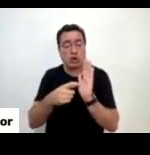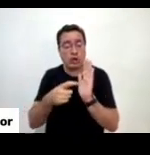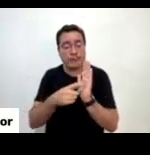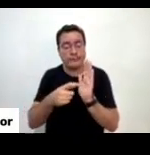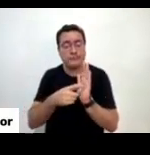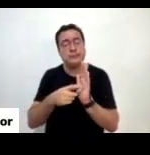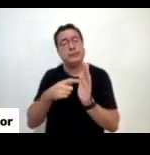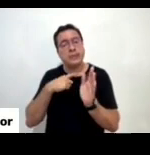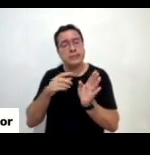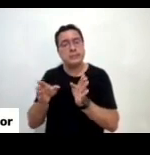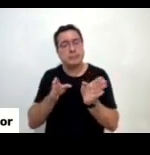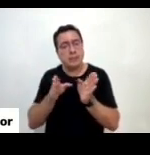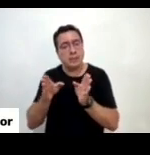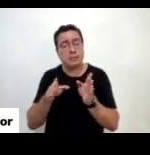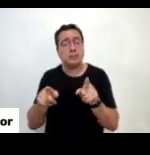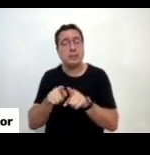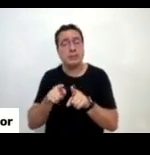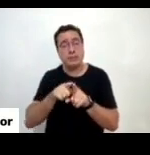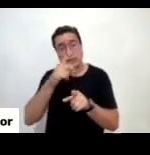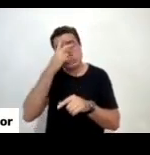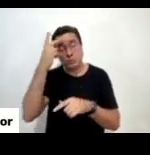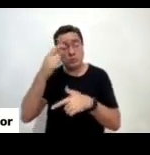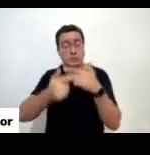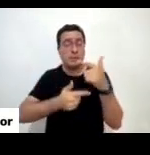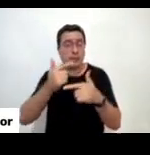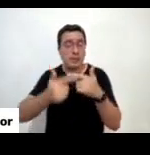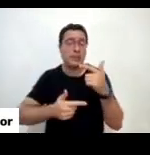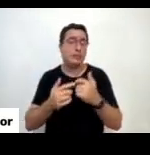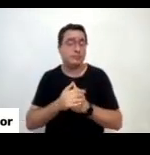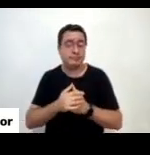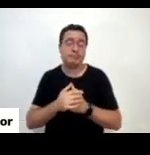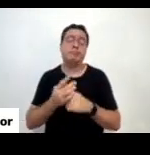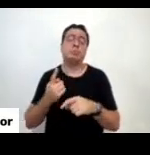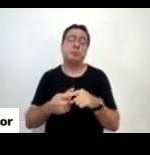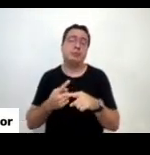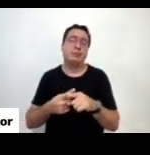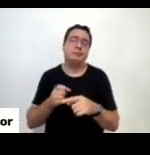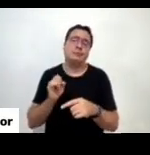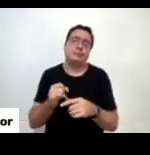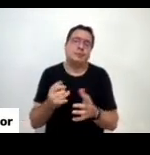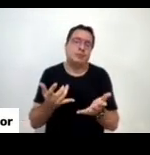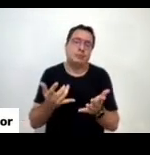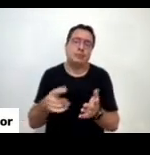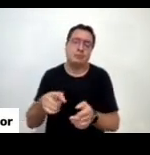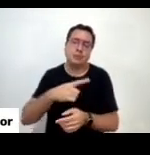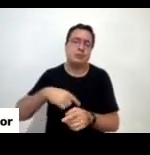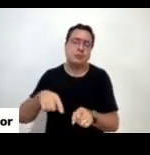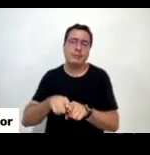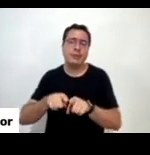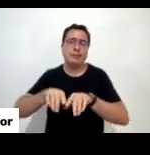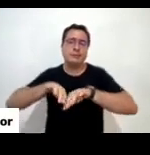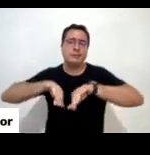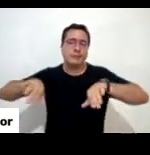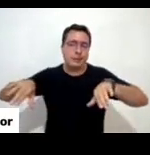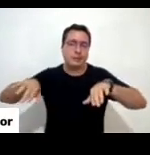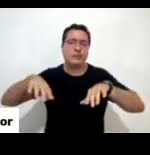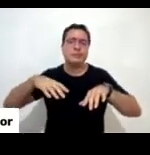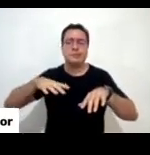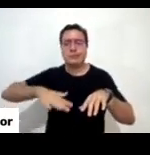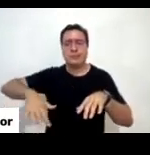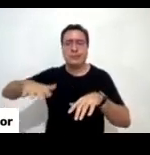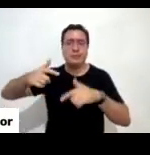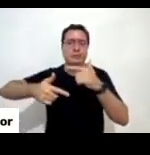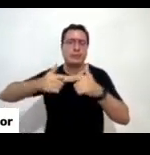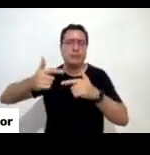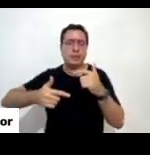sejam acessíveis também para aqueles que trabalham. Por quê? Senão nós estamos também segregando lá no espaço de trabalho,